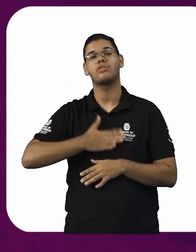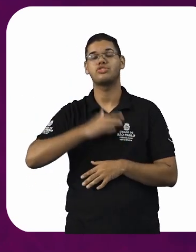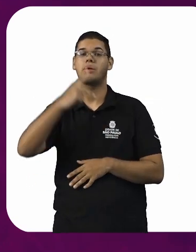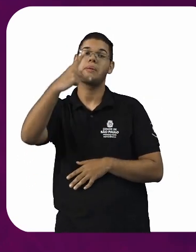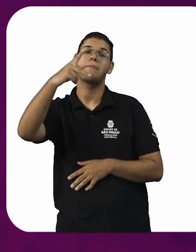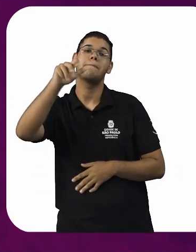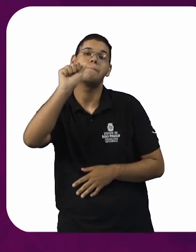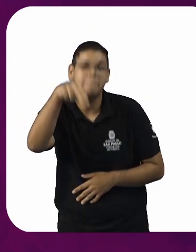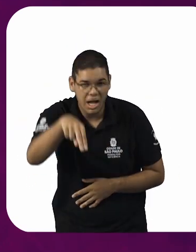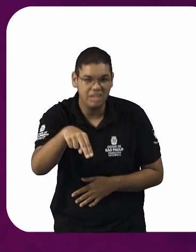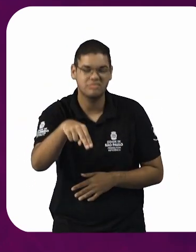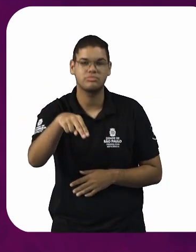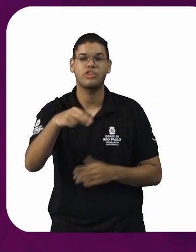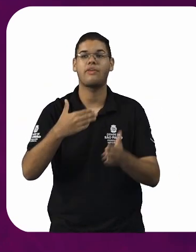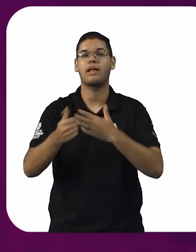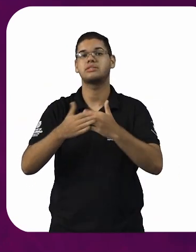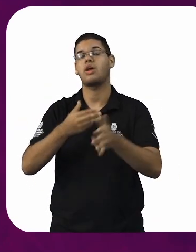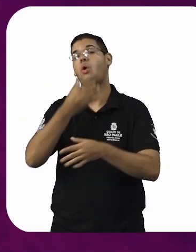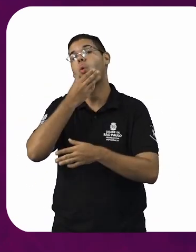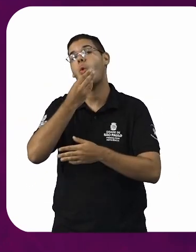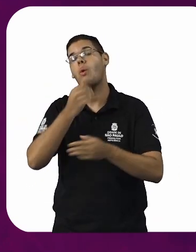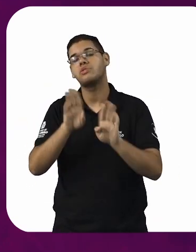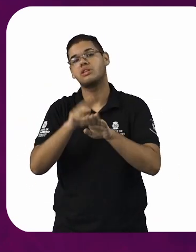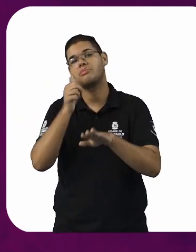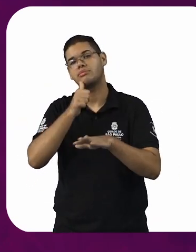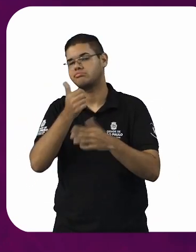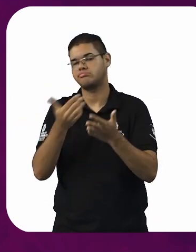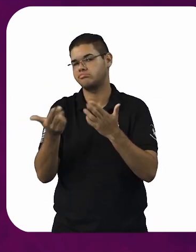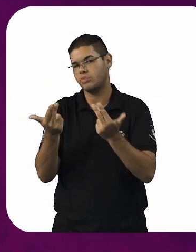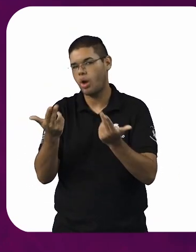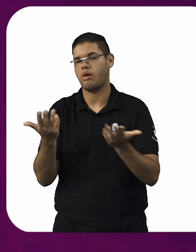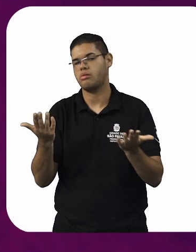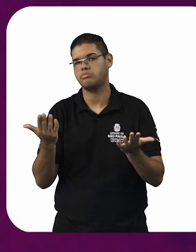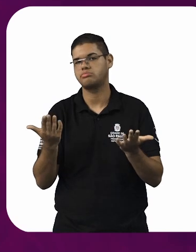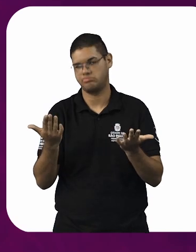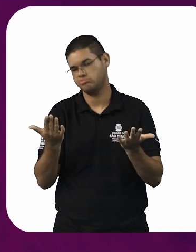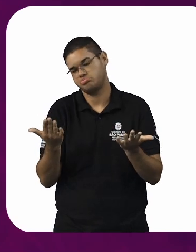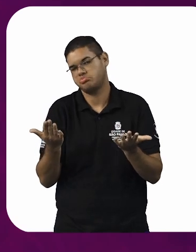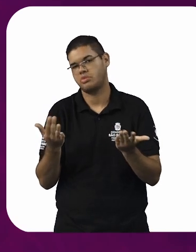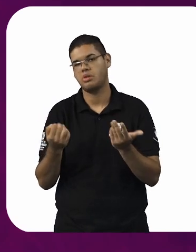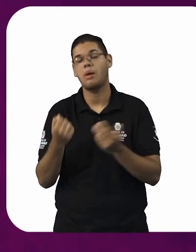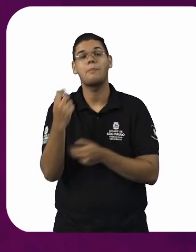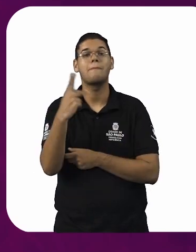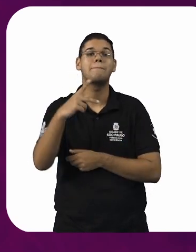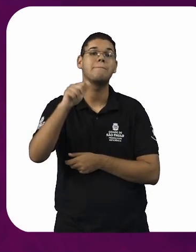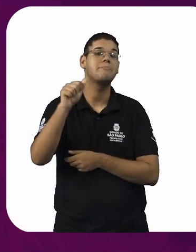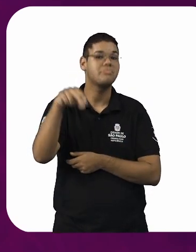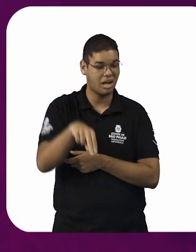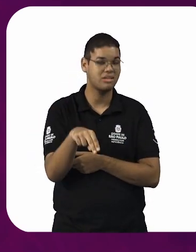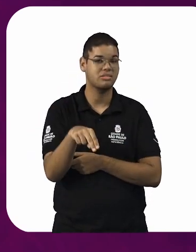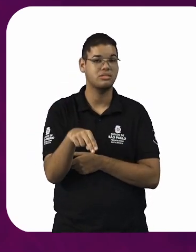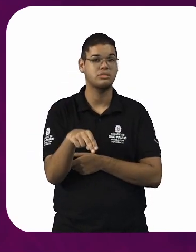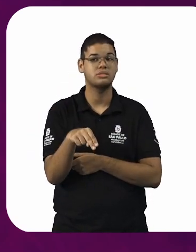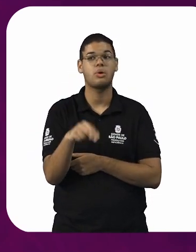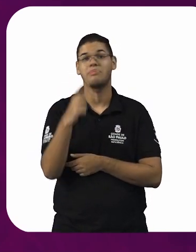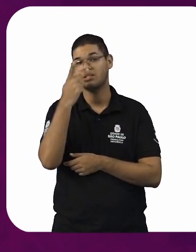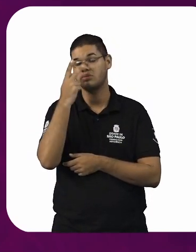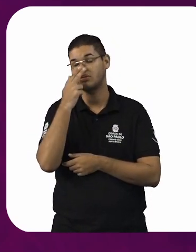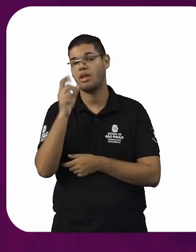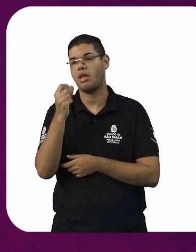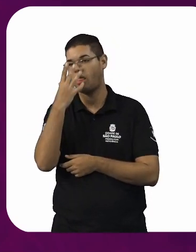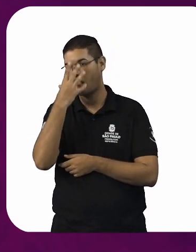estariam vinculados a homens e mulheres, nesse sentido mais hegemônico, e pansexuais seriam pessoas que se atraíam independente de